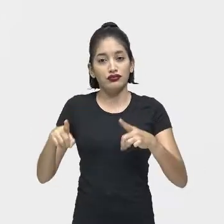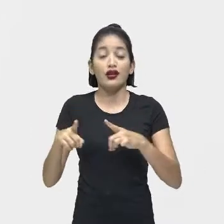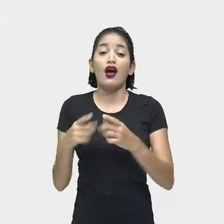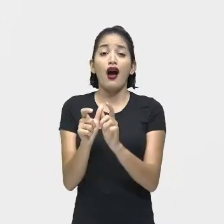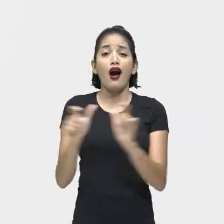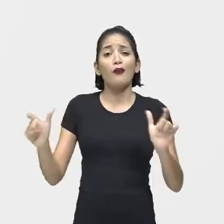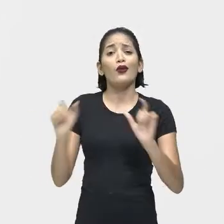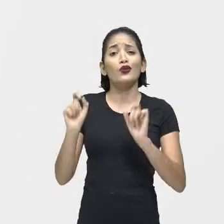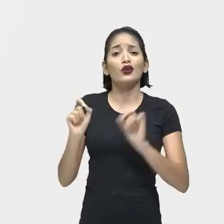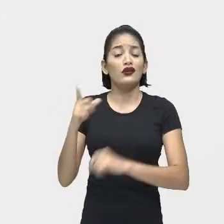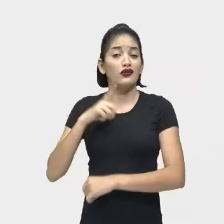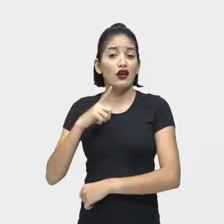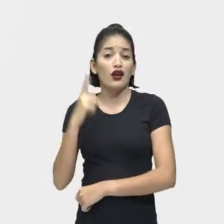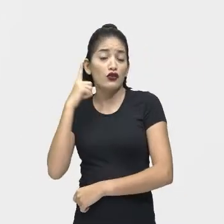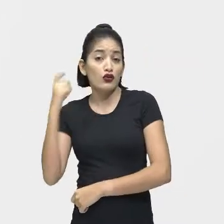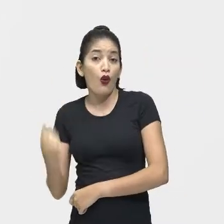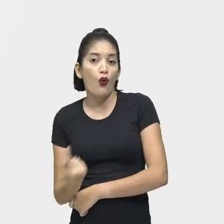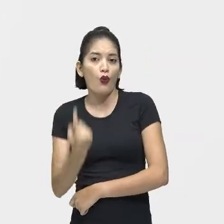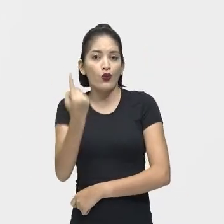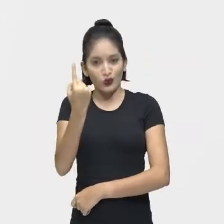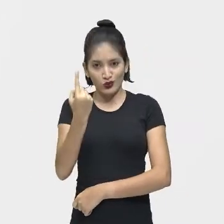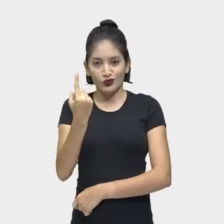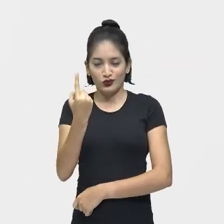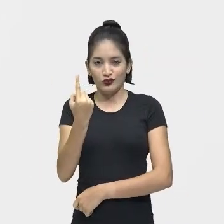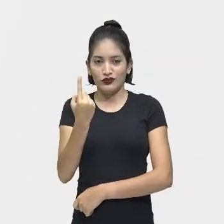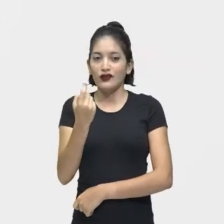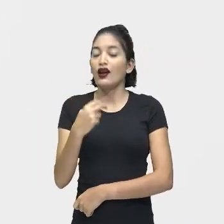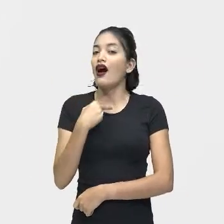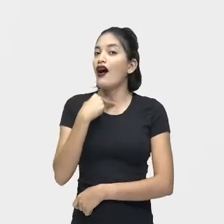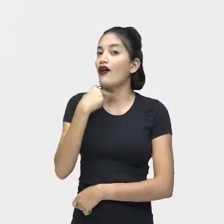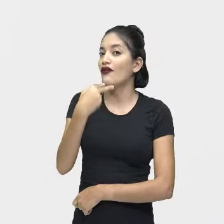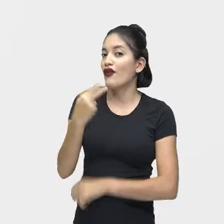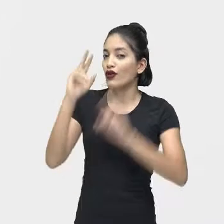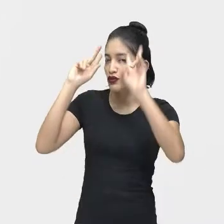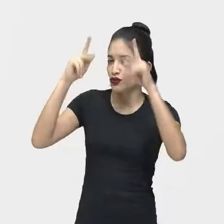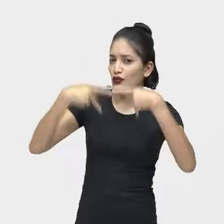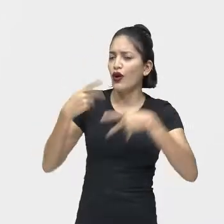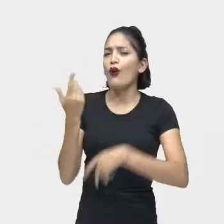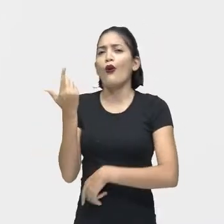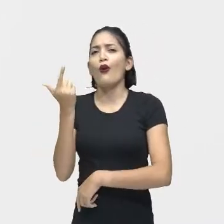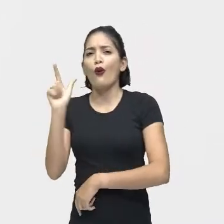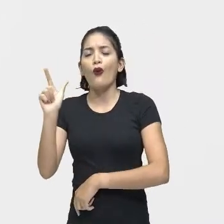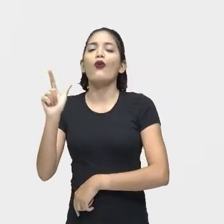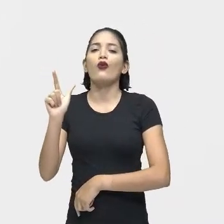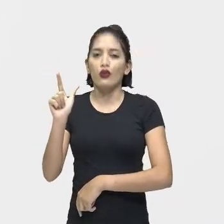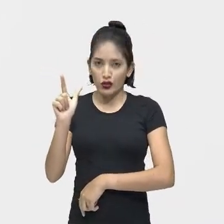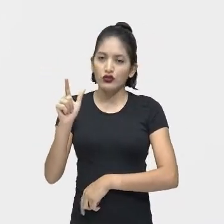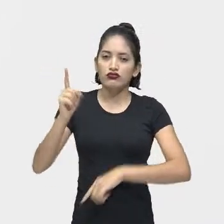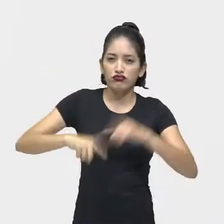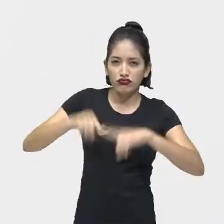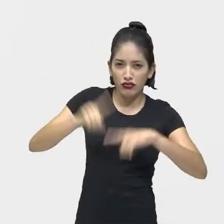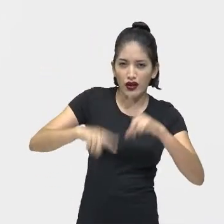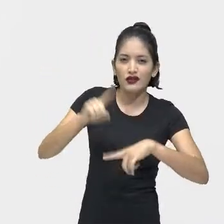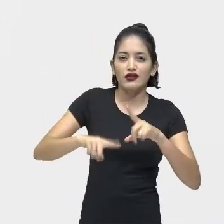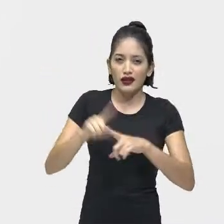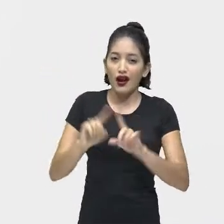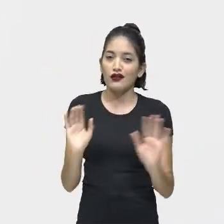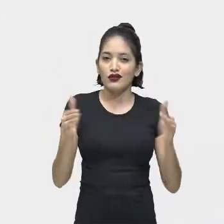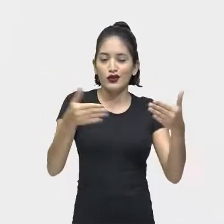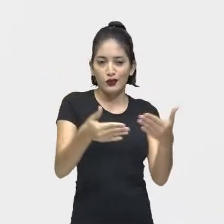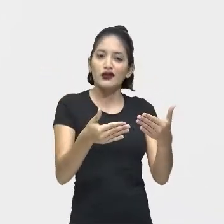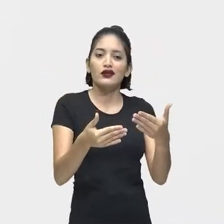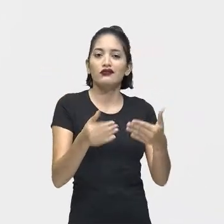deles emite um só som, que a voz humana ou outro instrumento de altura definida